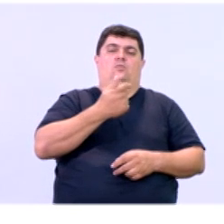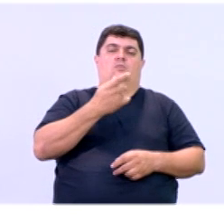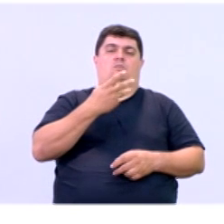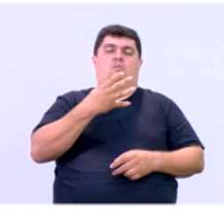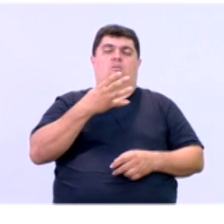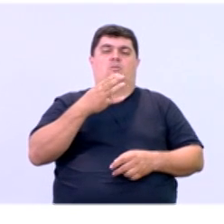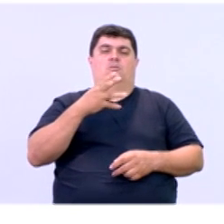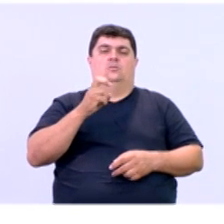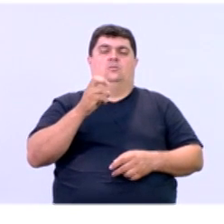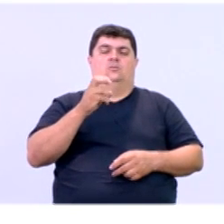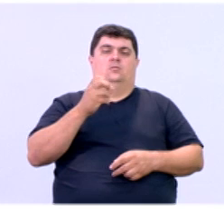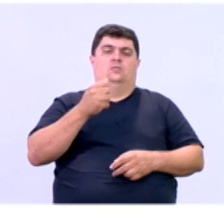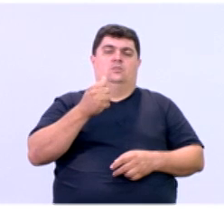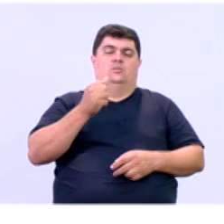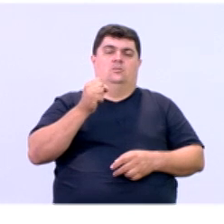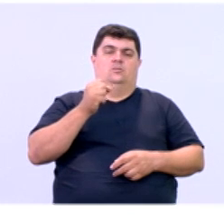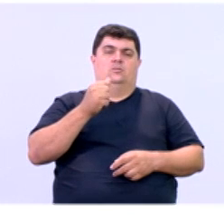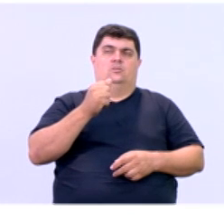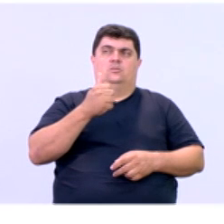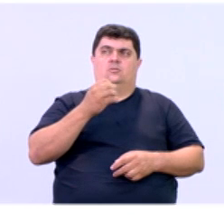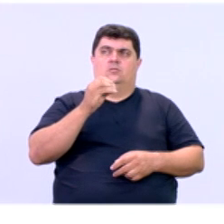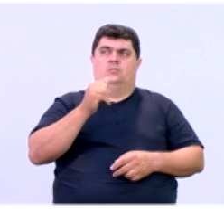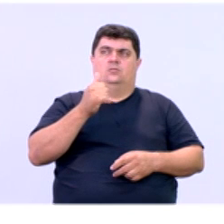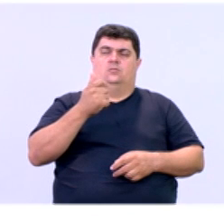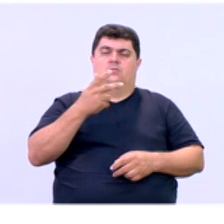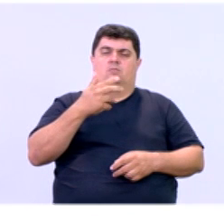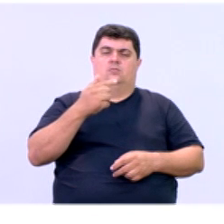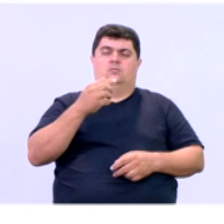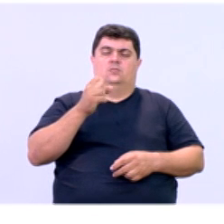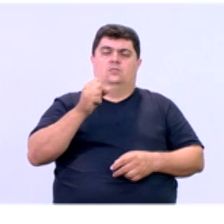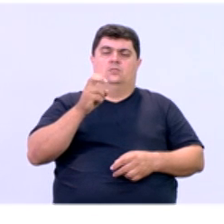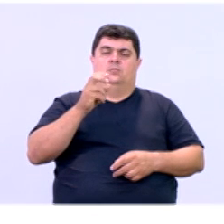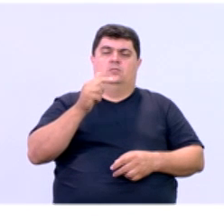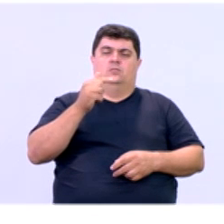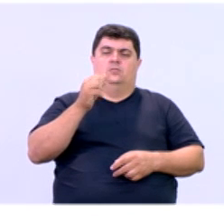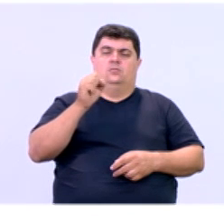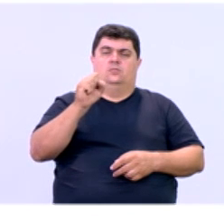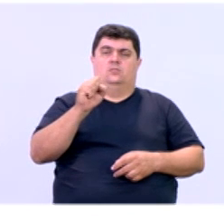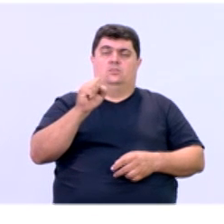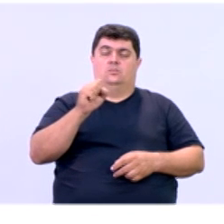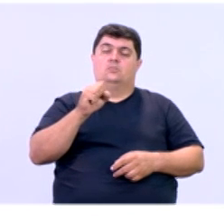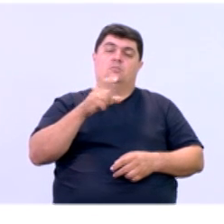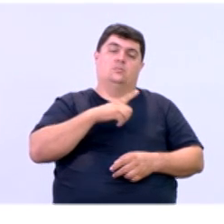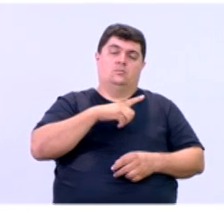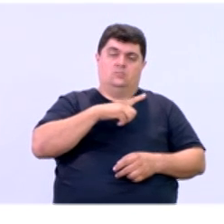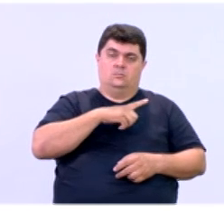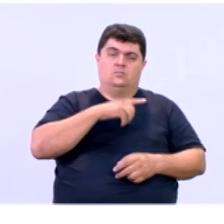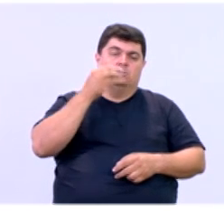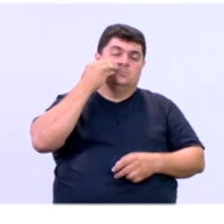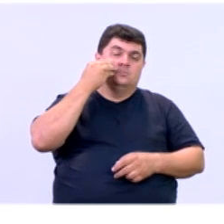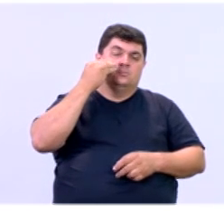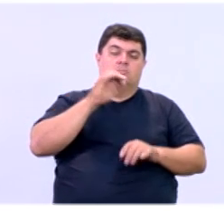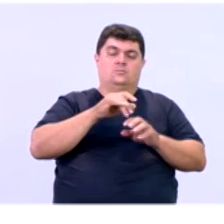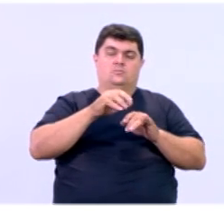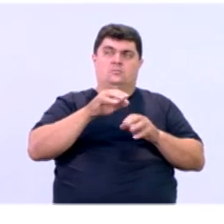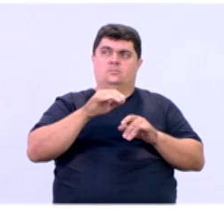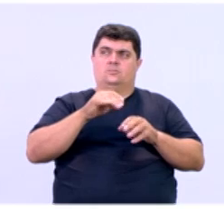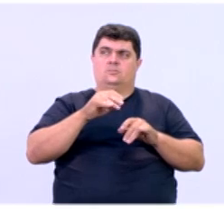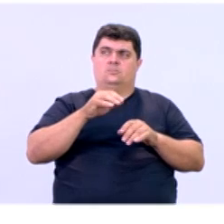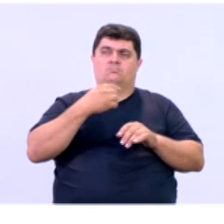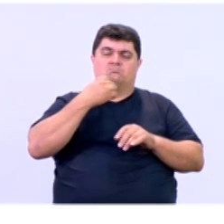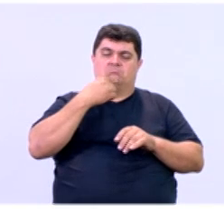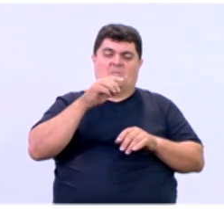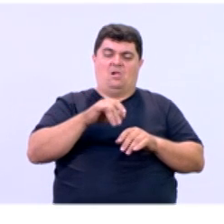1, 2, 3, 4, 5, 6, 7, 8, 9, 0. Tá vendo? Tô tentando digitar mais e ele